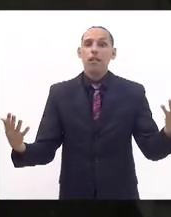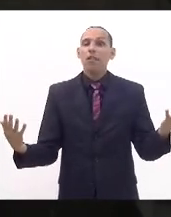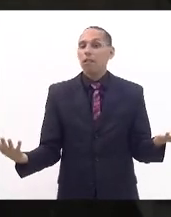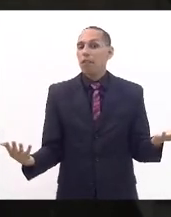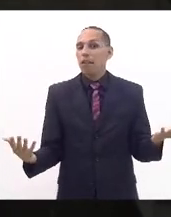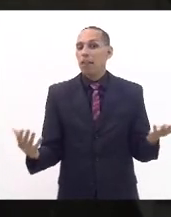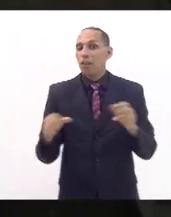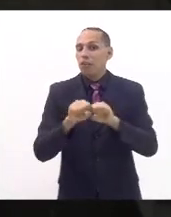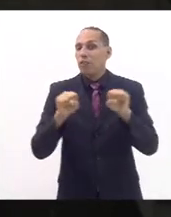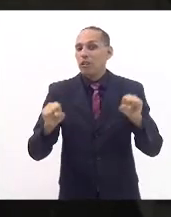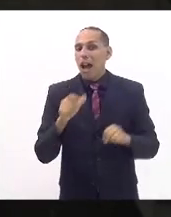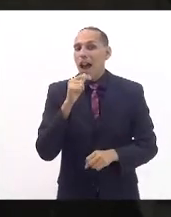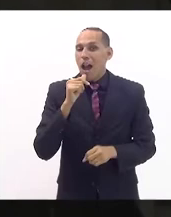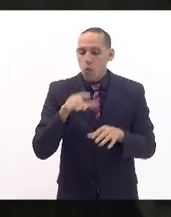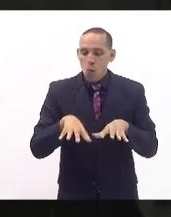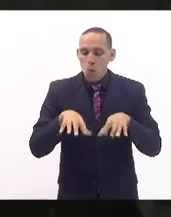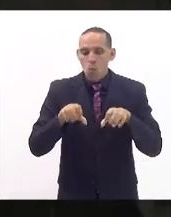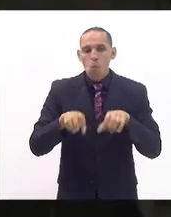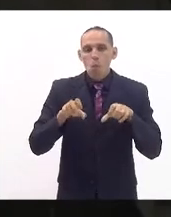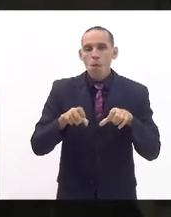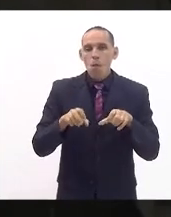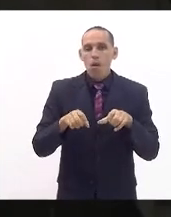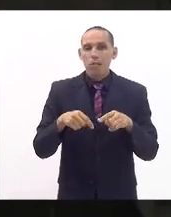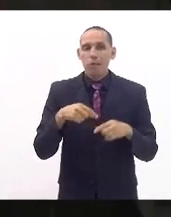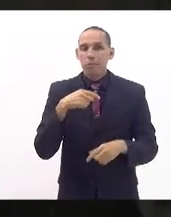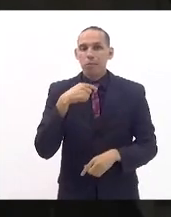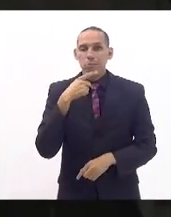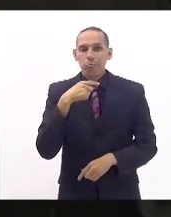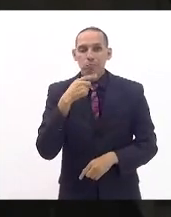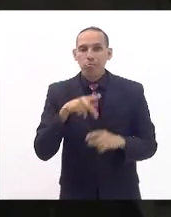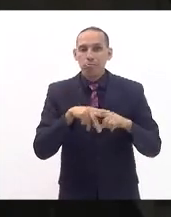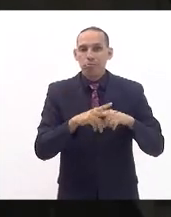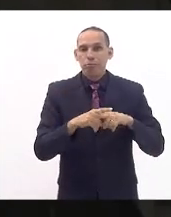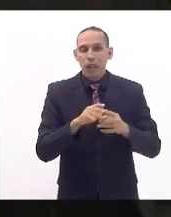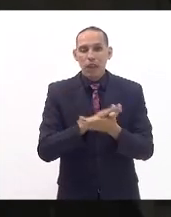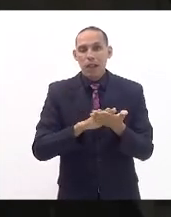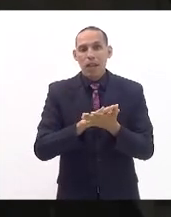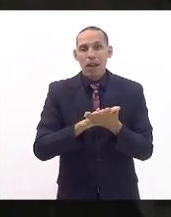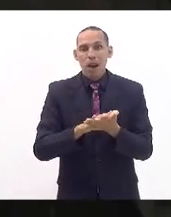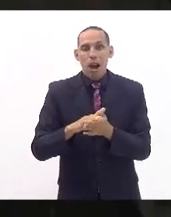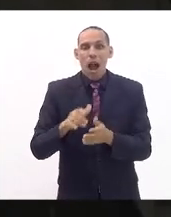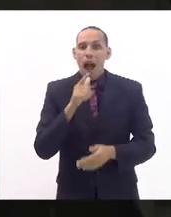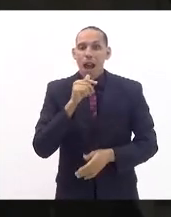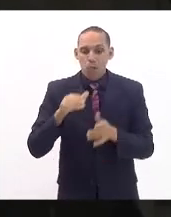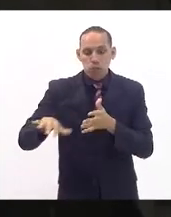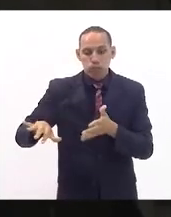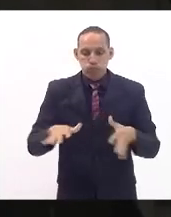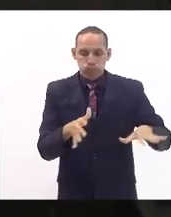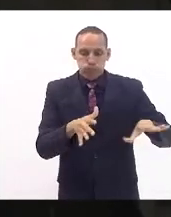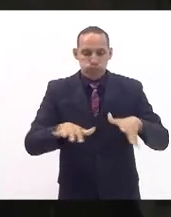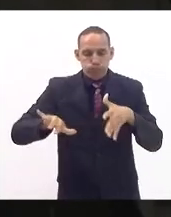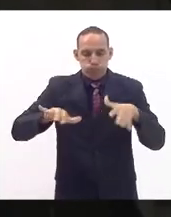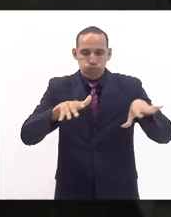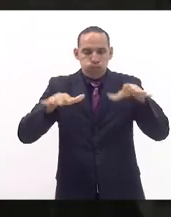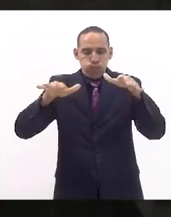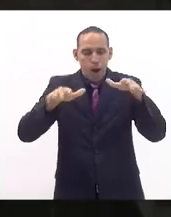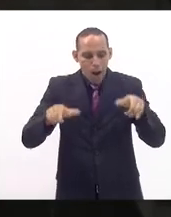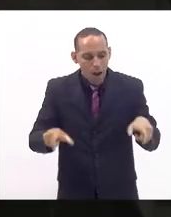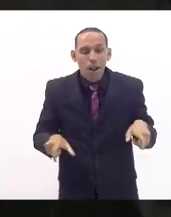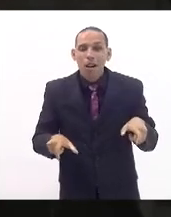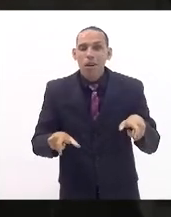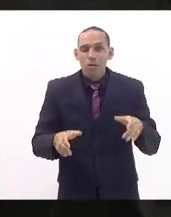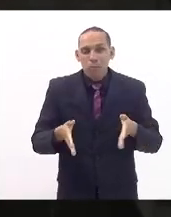não funciona, evidentemente, nas grandes chuvas, você não inunda a via permanente. Inundando a